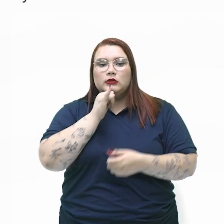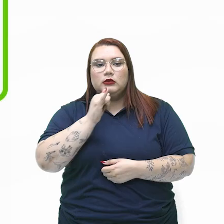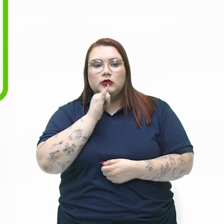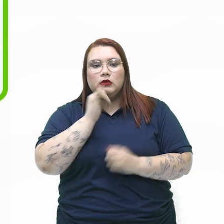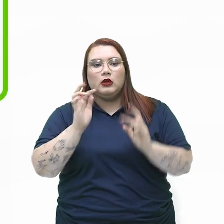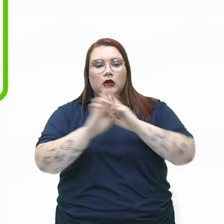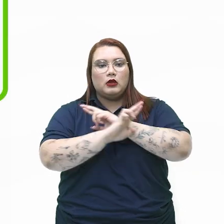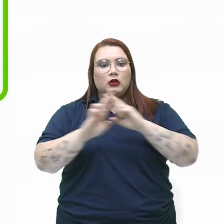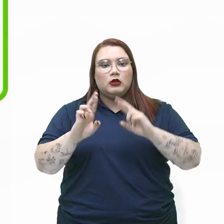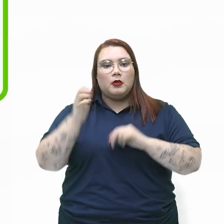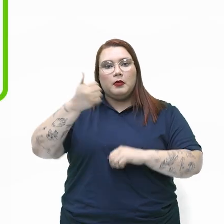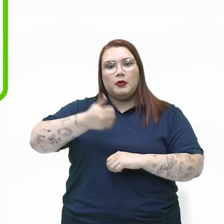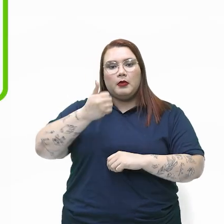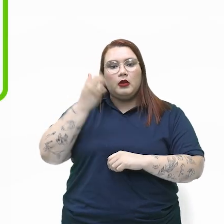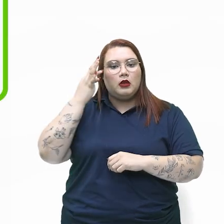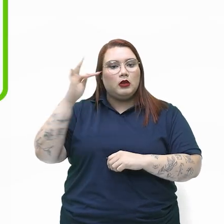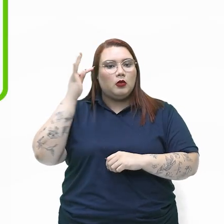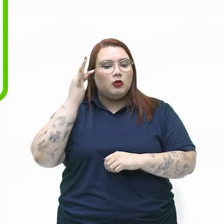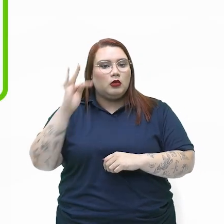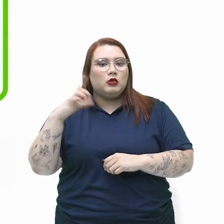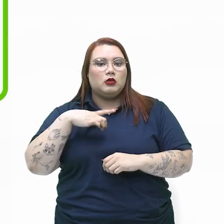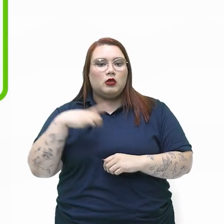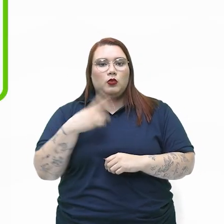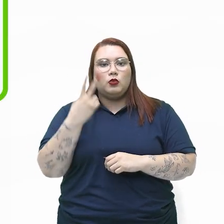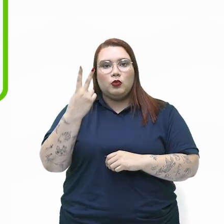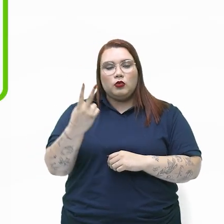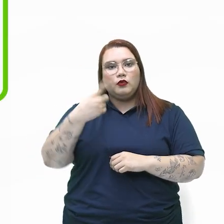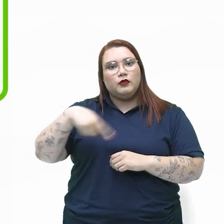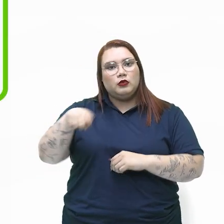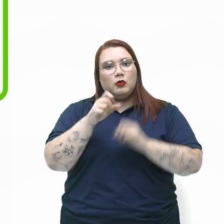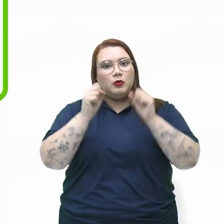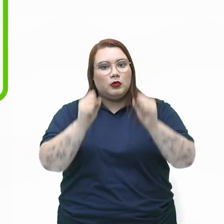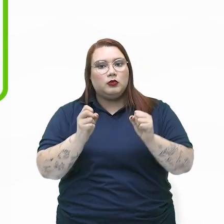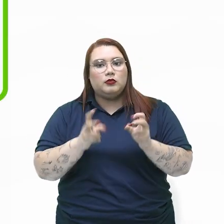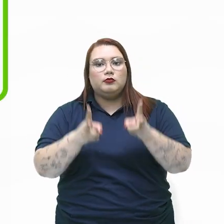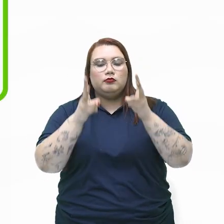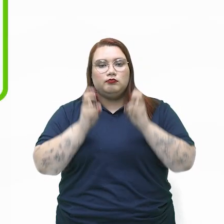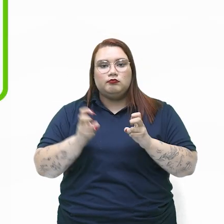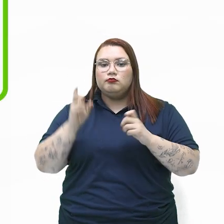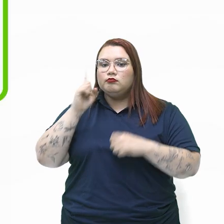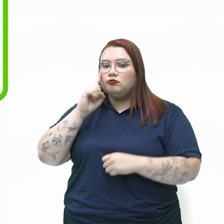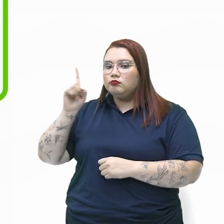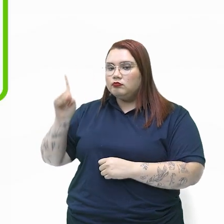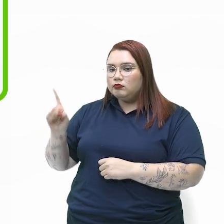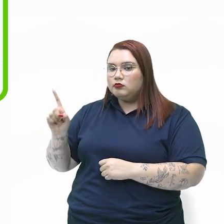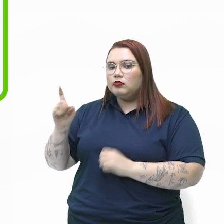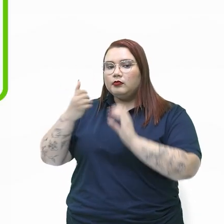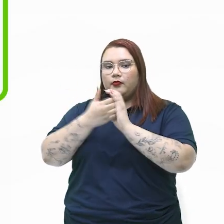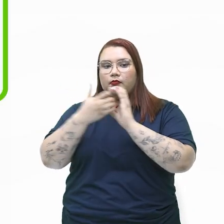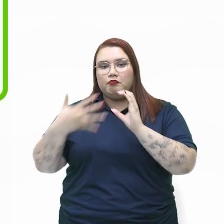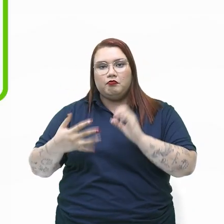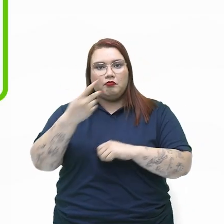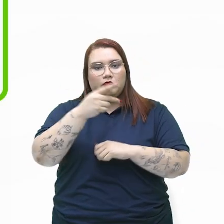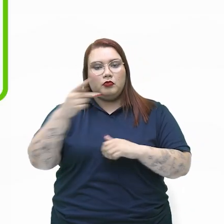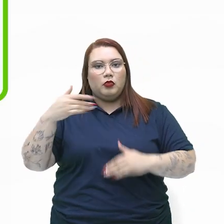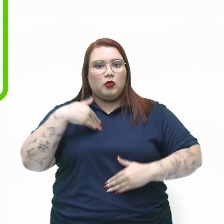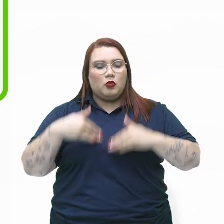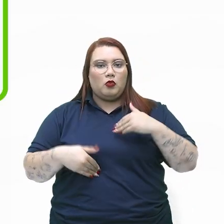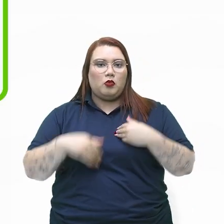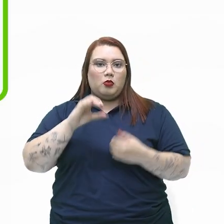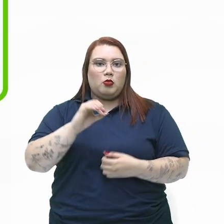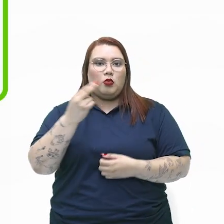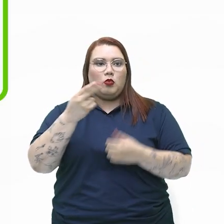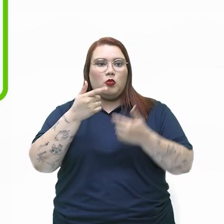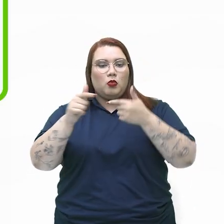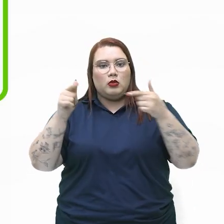alguns exemplos relacionados à primeira lei de Mendel. A gente tem dois exemplos que vocês podem observar aí na característica de